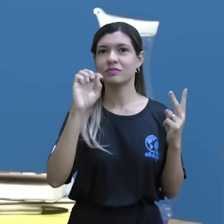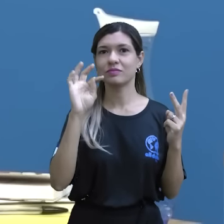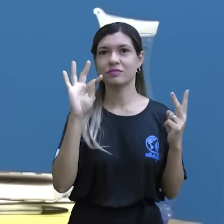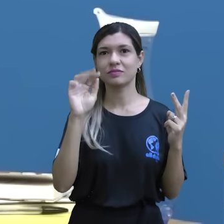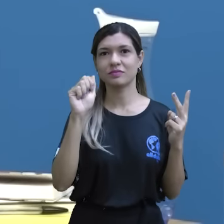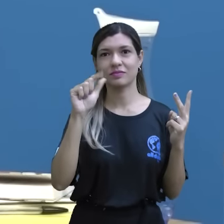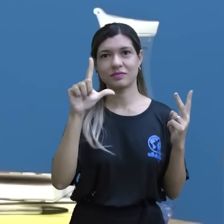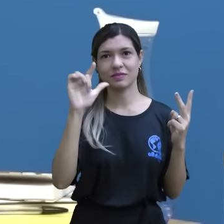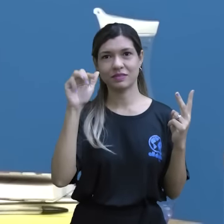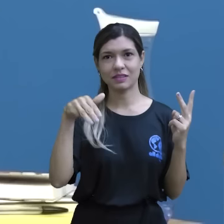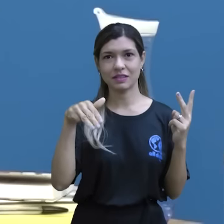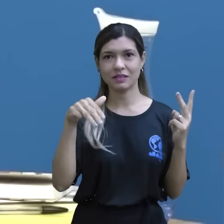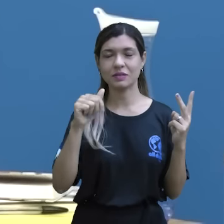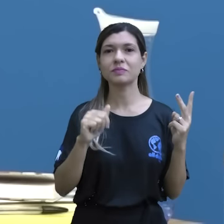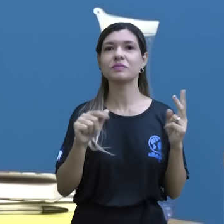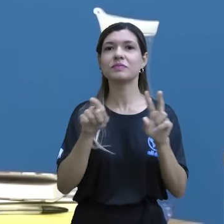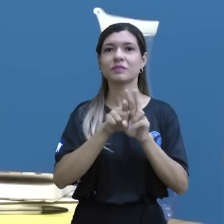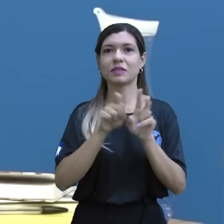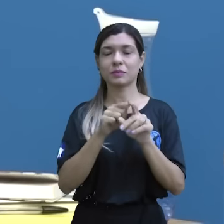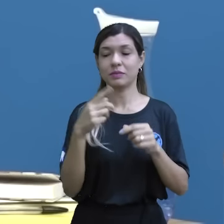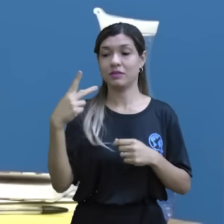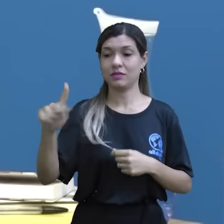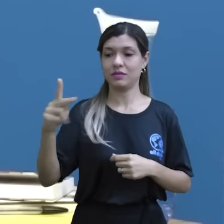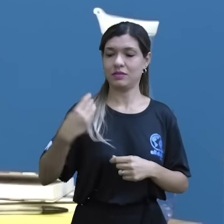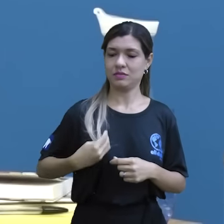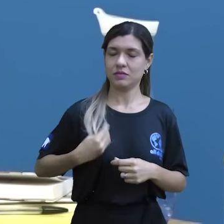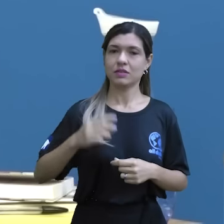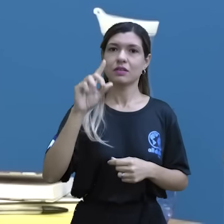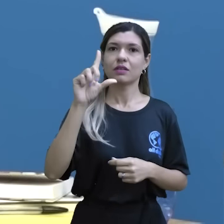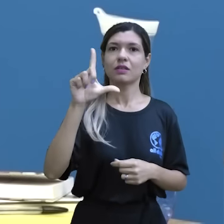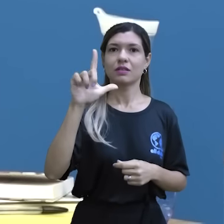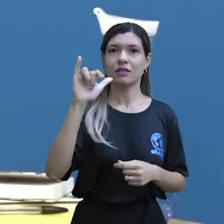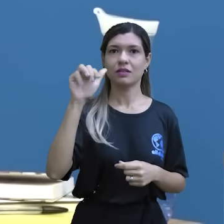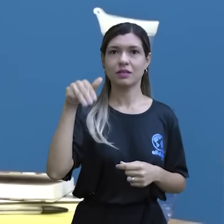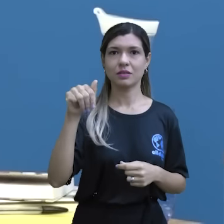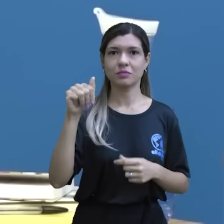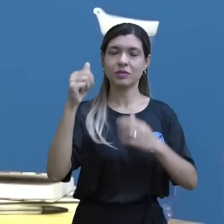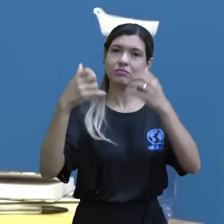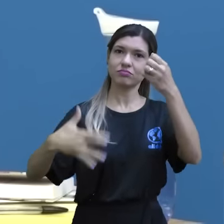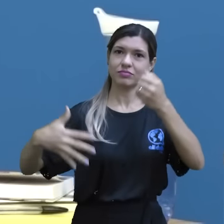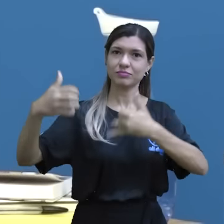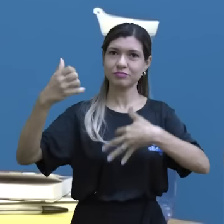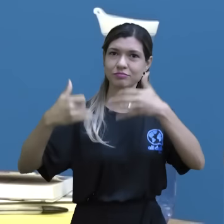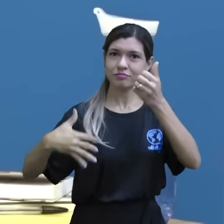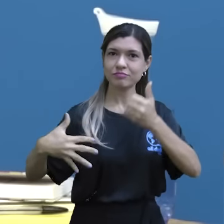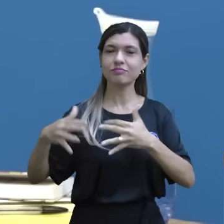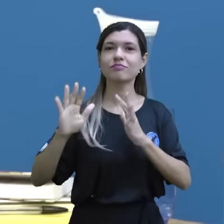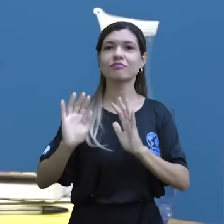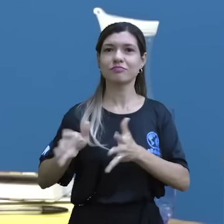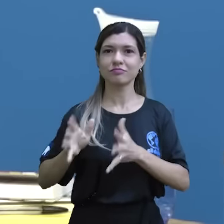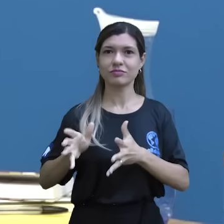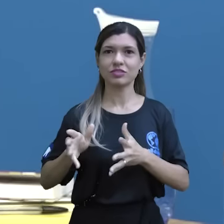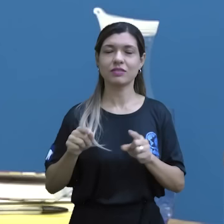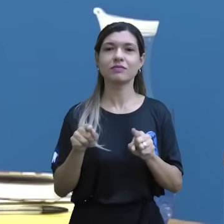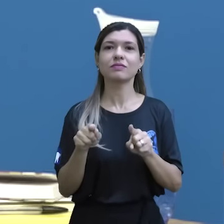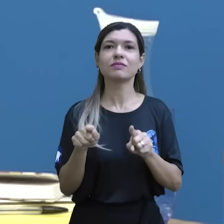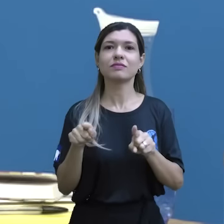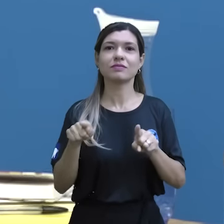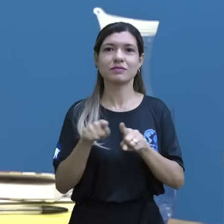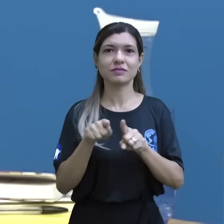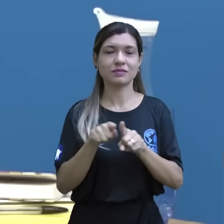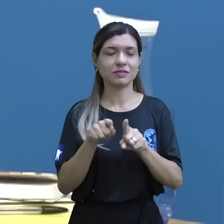Lima. E ela recebeu muitos prêmios literários. Só o Jabuti foram 8 vezes prêmio Jabuti. Nossa